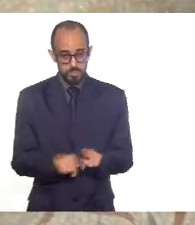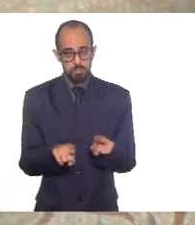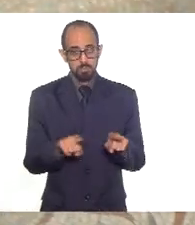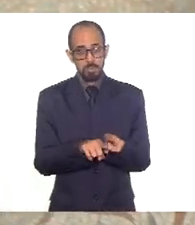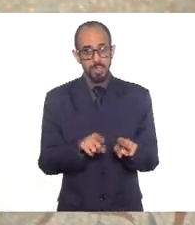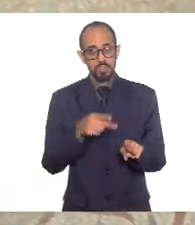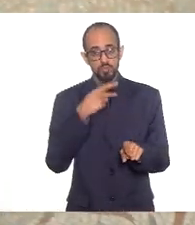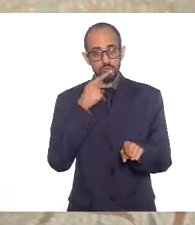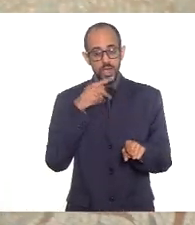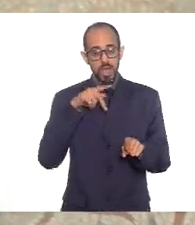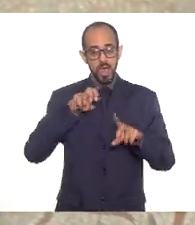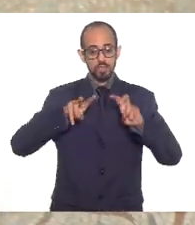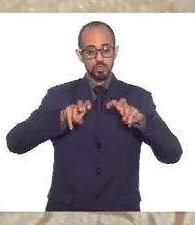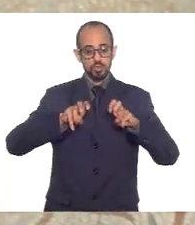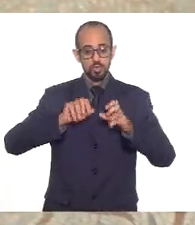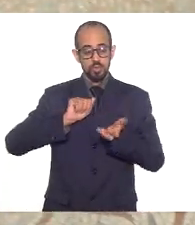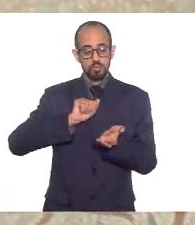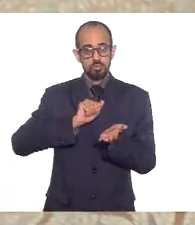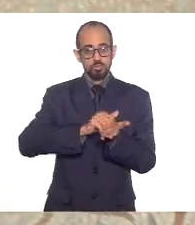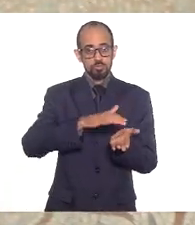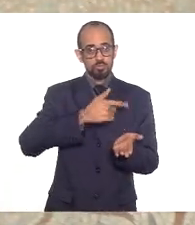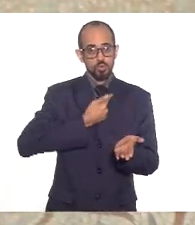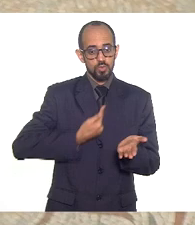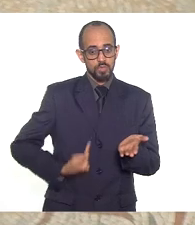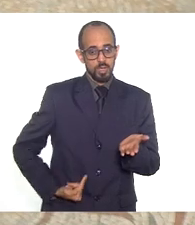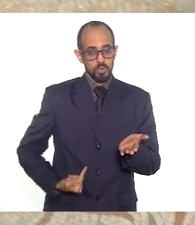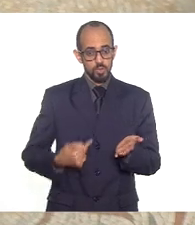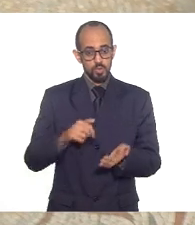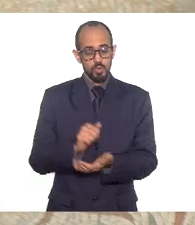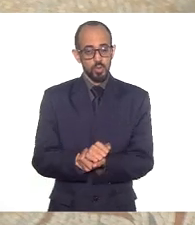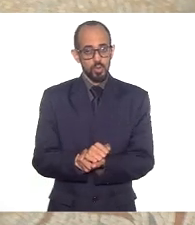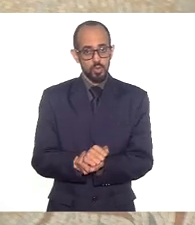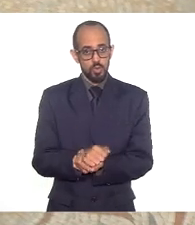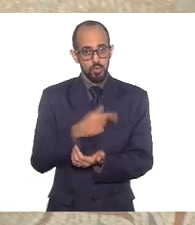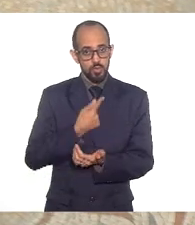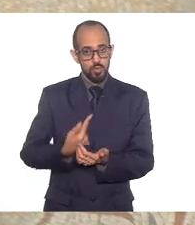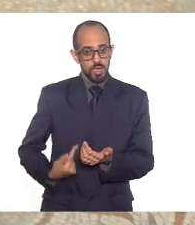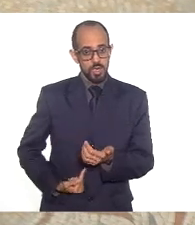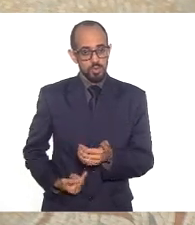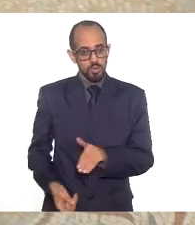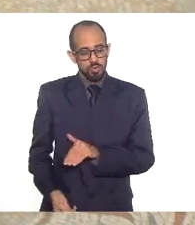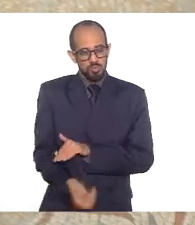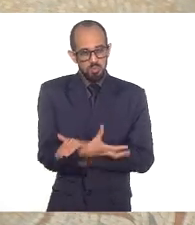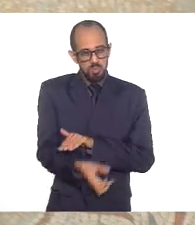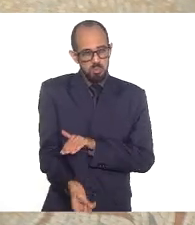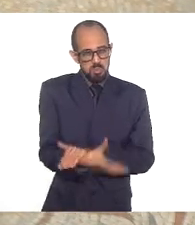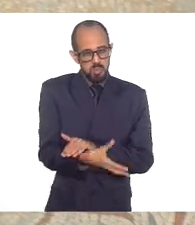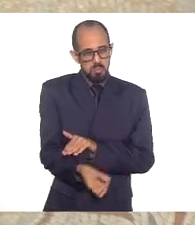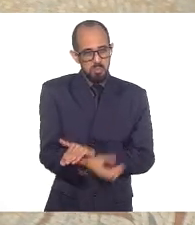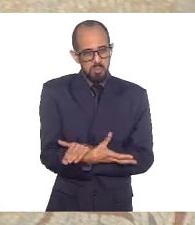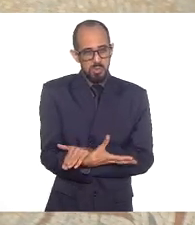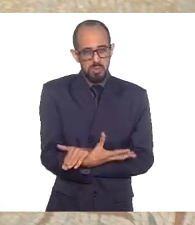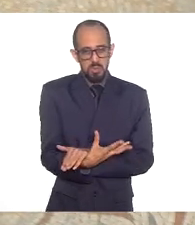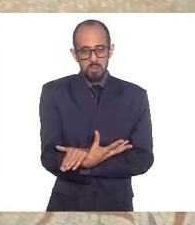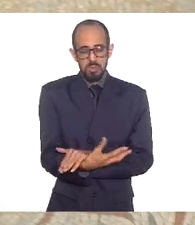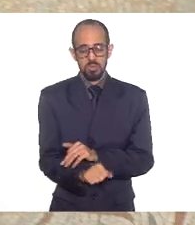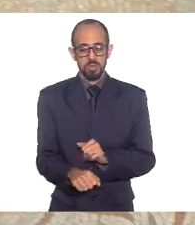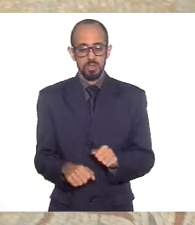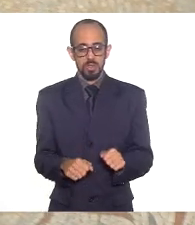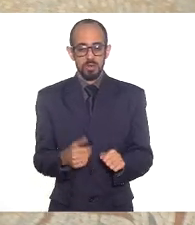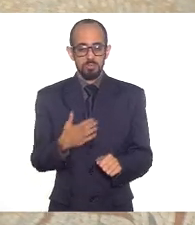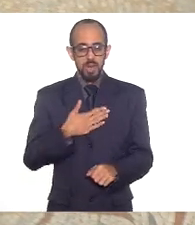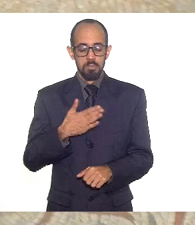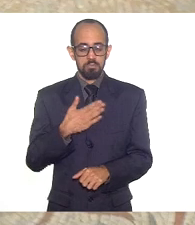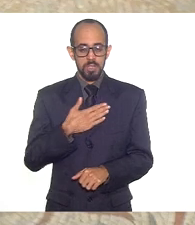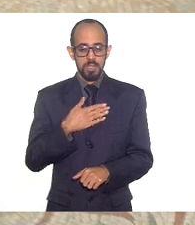impeachment que nós enfrentamos né o governo recheado de corrupção e é isso